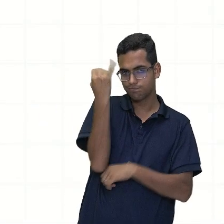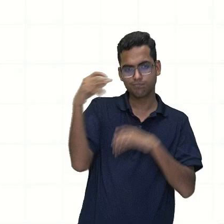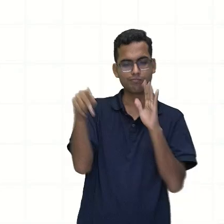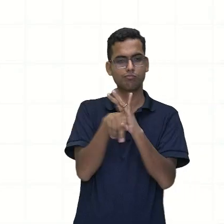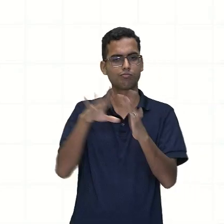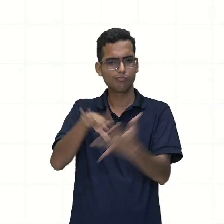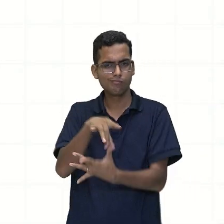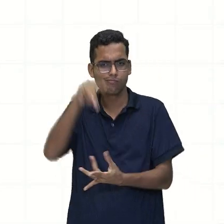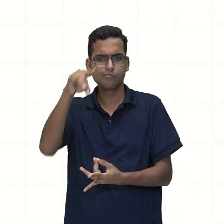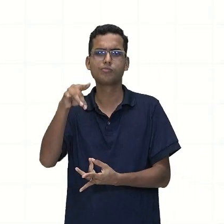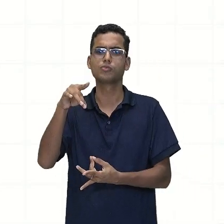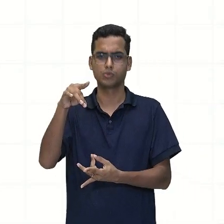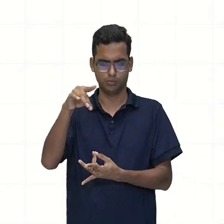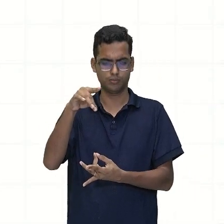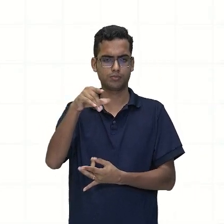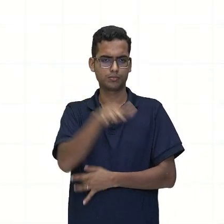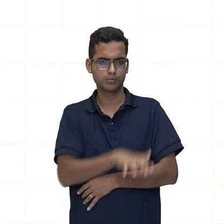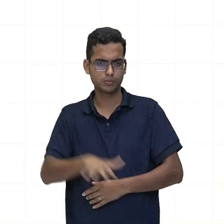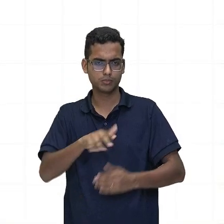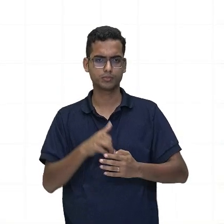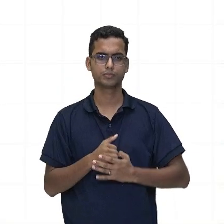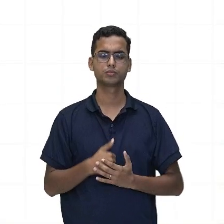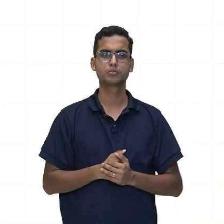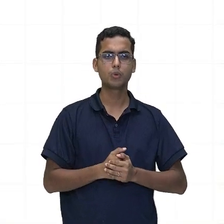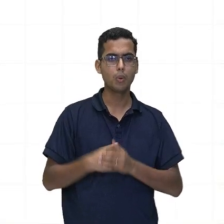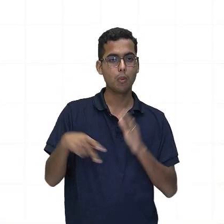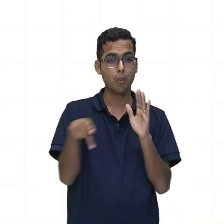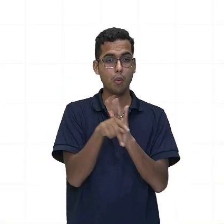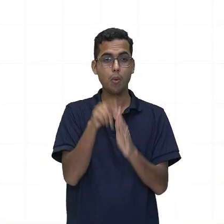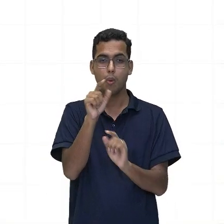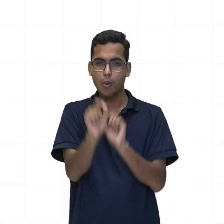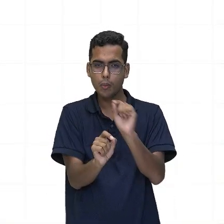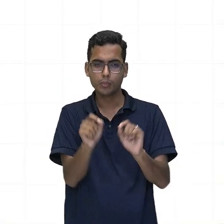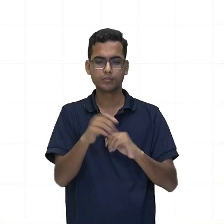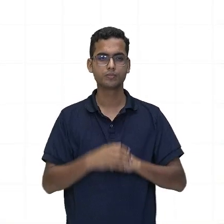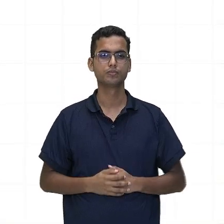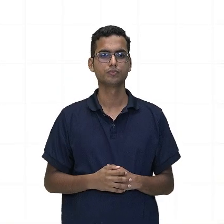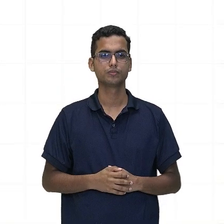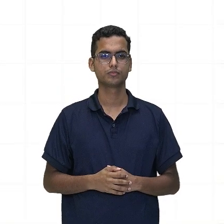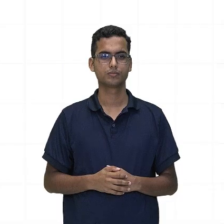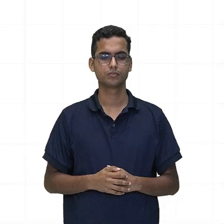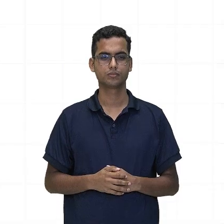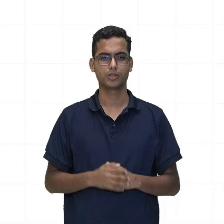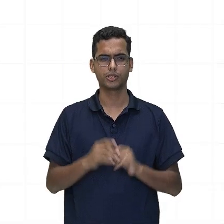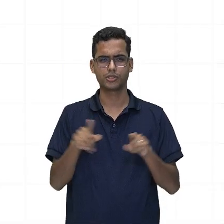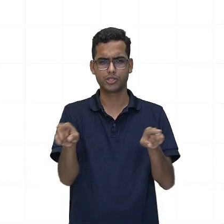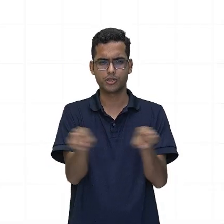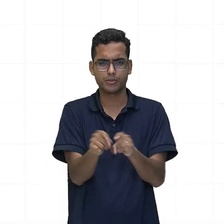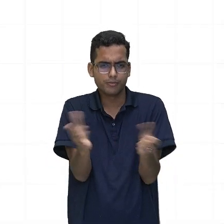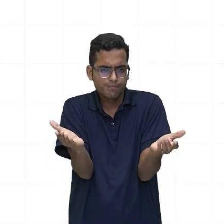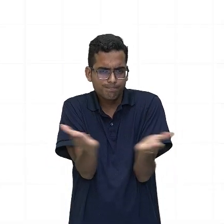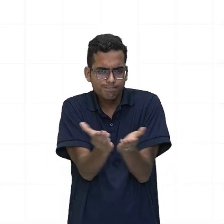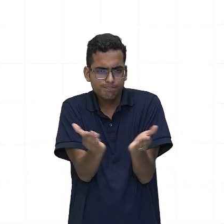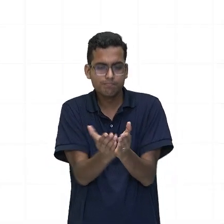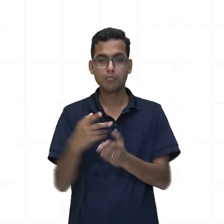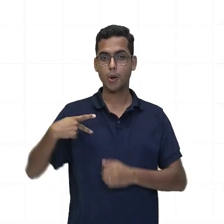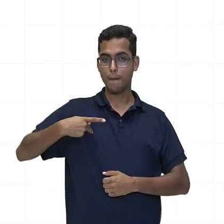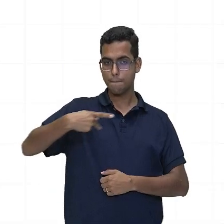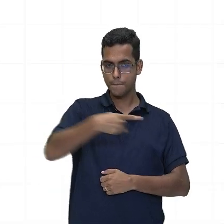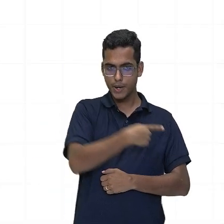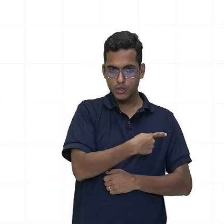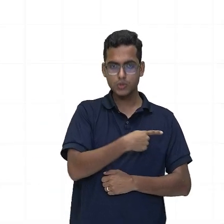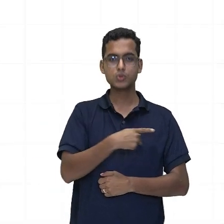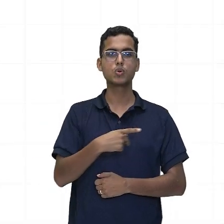Por exemplo, no protestantismo, a presença de pastoras tem crescido nas